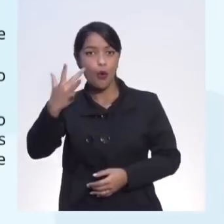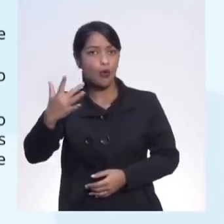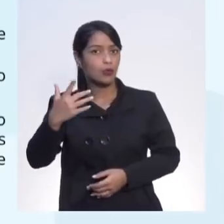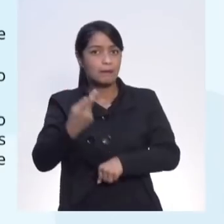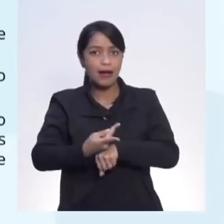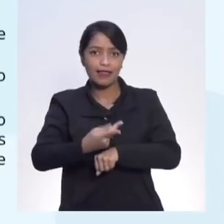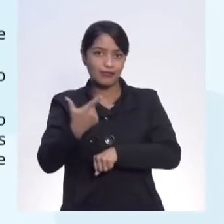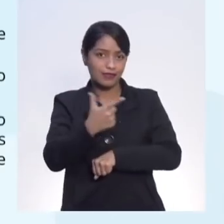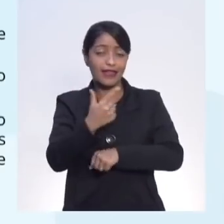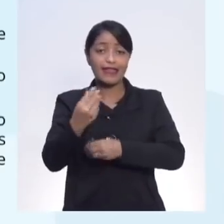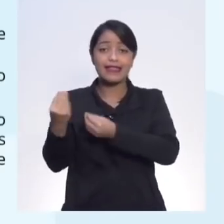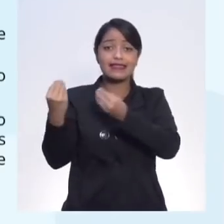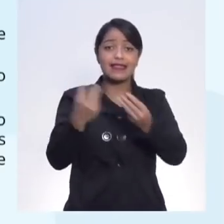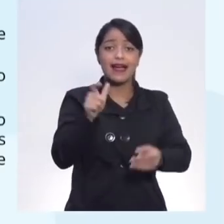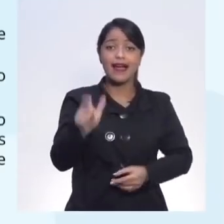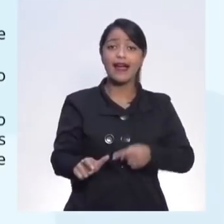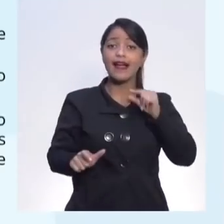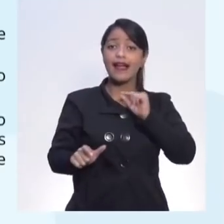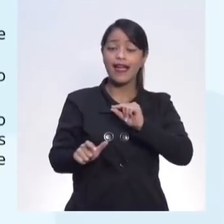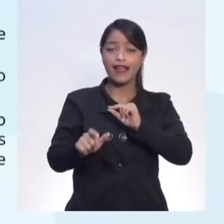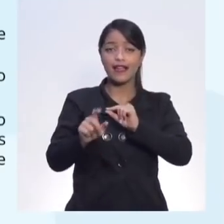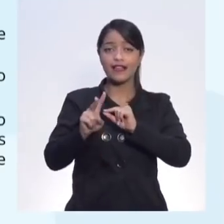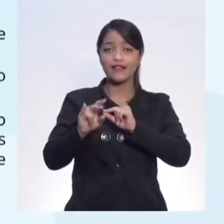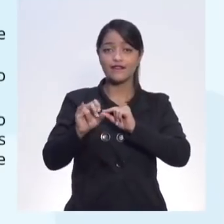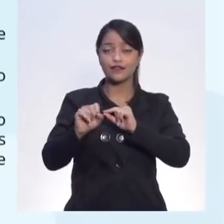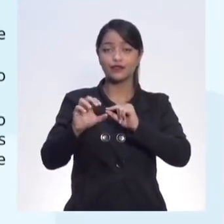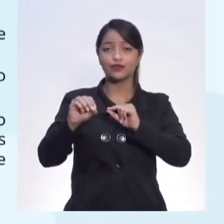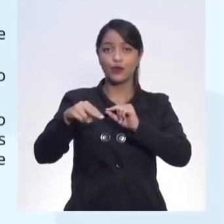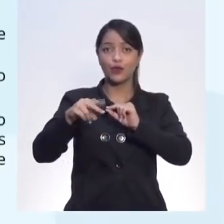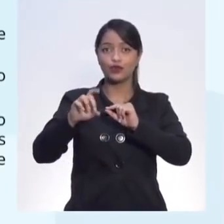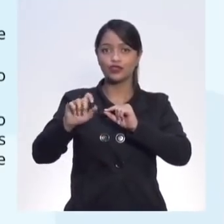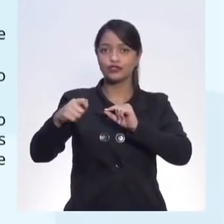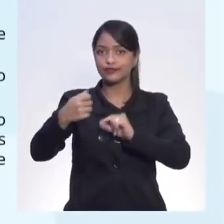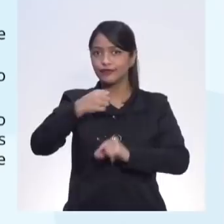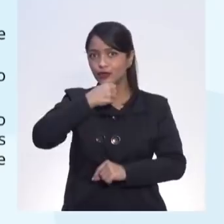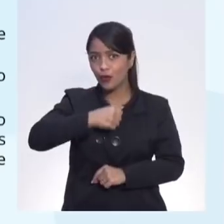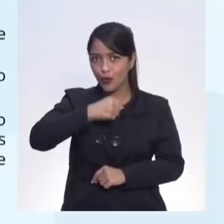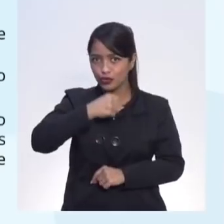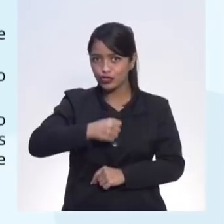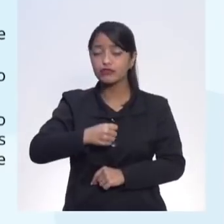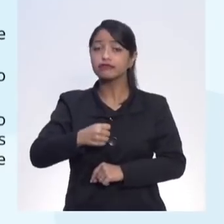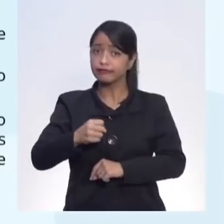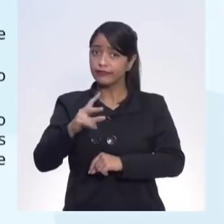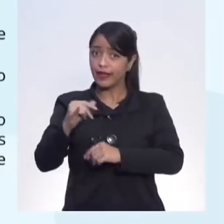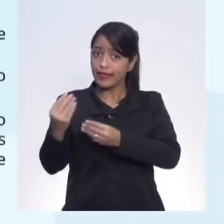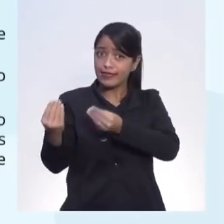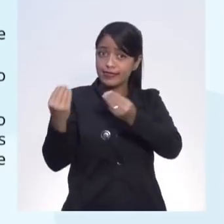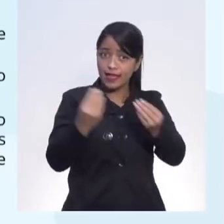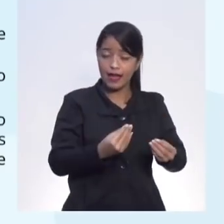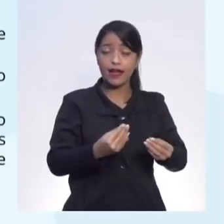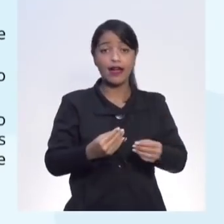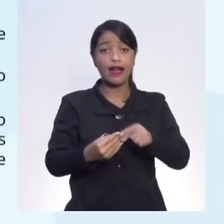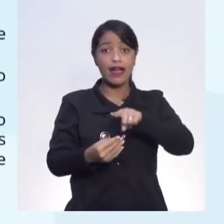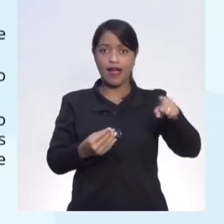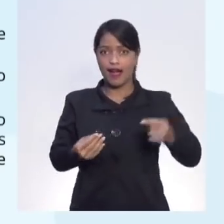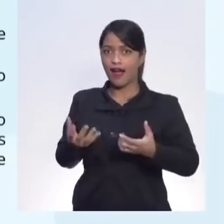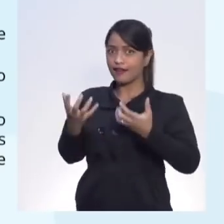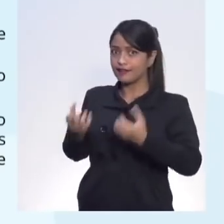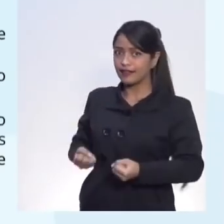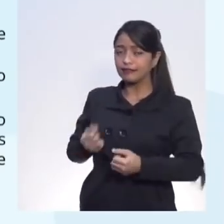maiores curiosidades da natureza e juro que os sacerdotes aceitam. E depois ele foge e continuamos a nossa